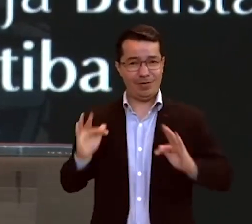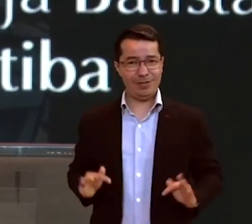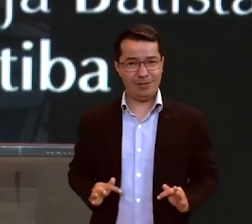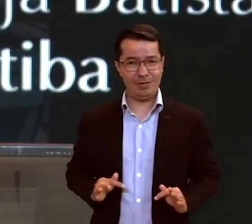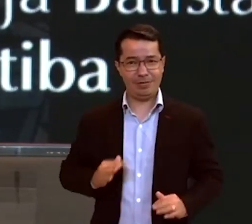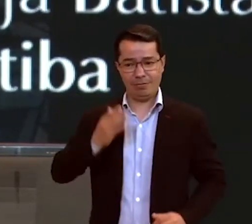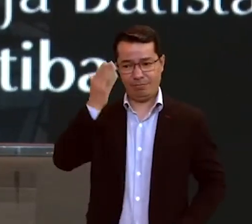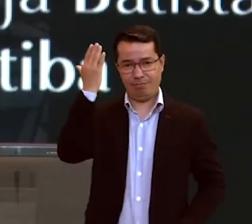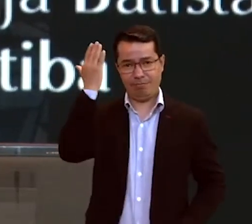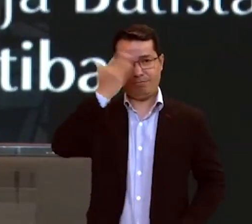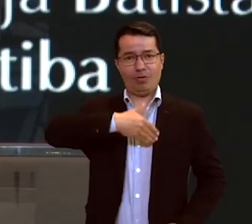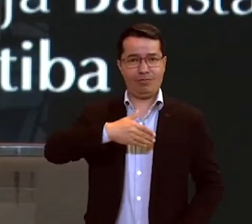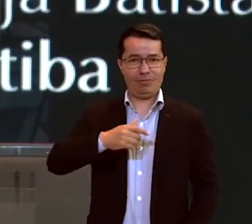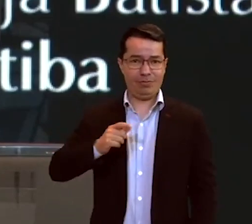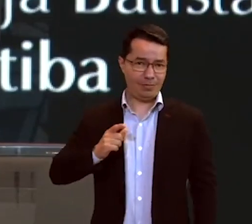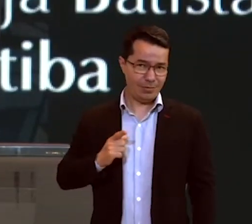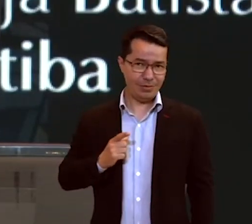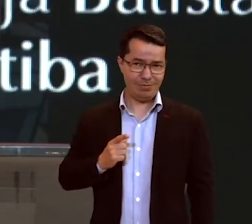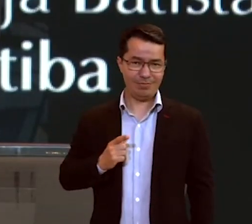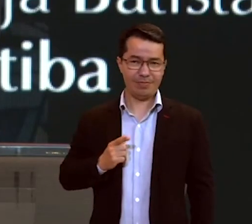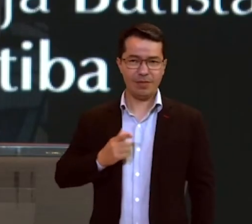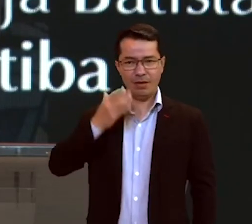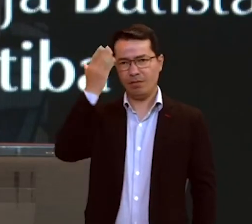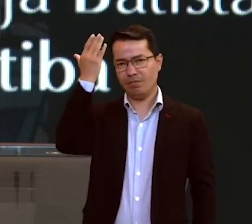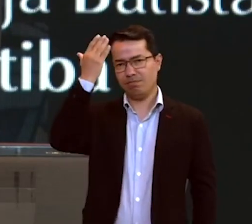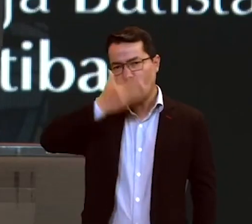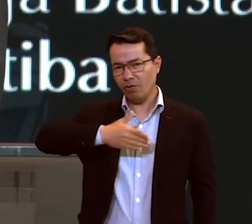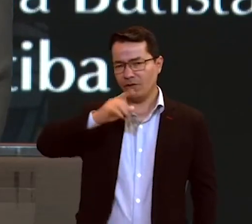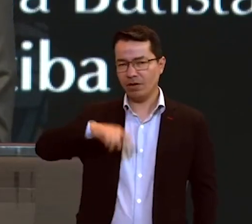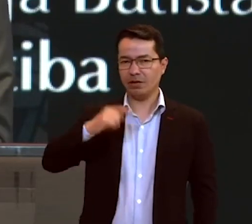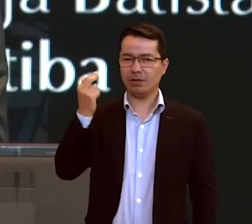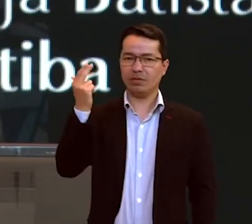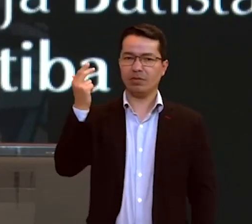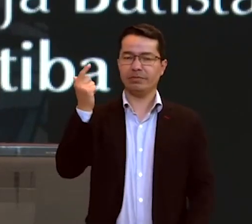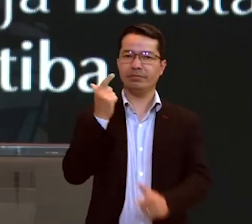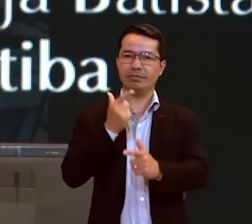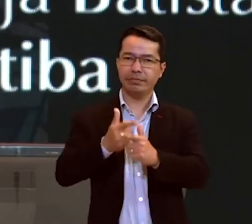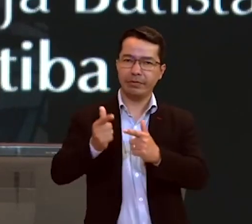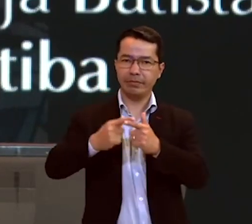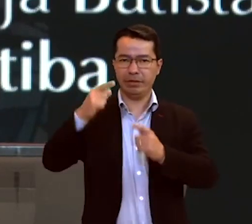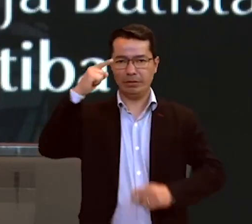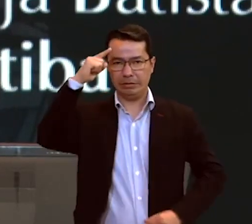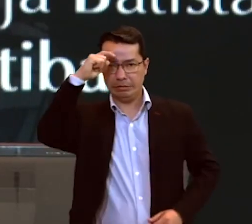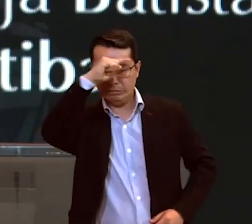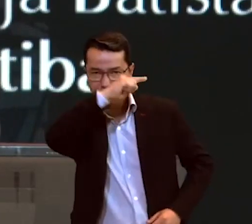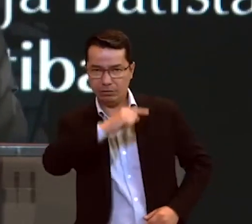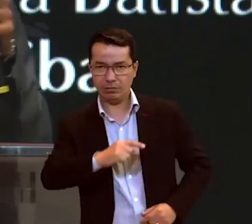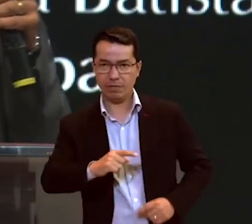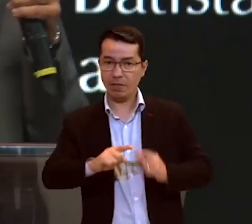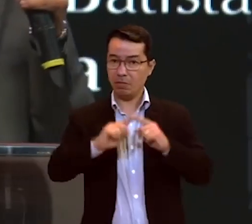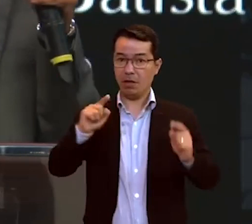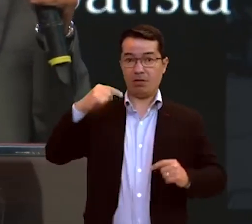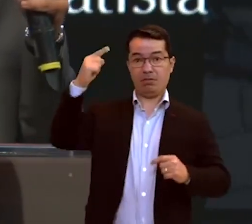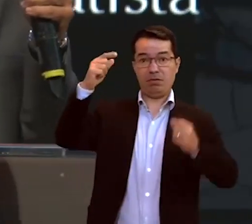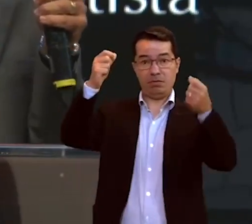ele é tão prático que ele vai escrever que nós não deveríamos só ler e ouvir a palavra, mas nós